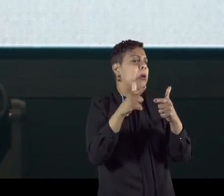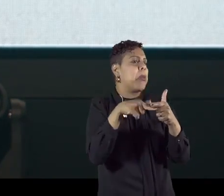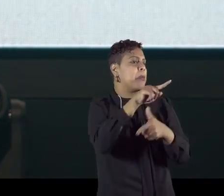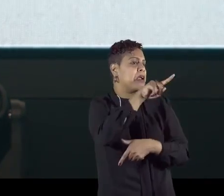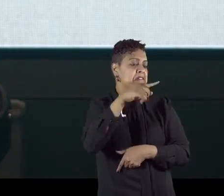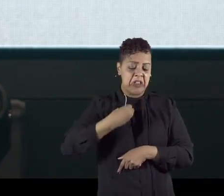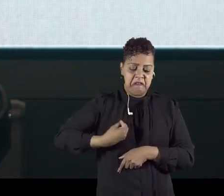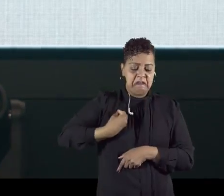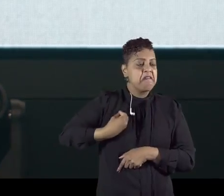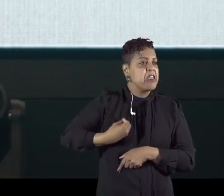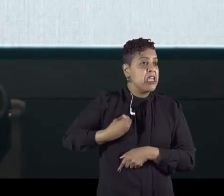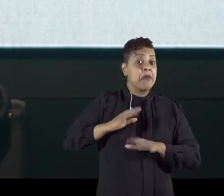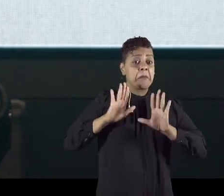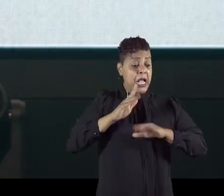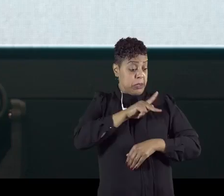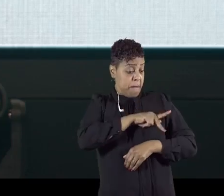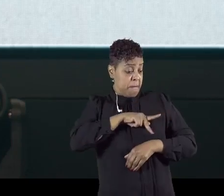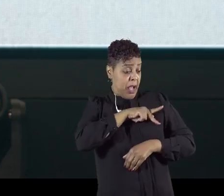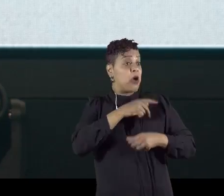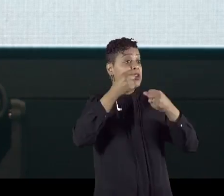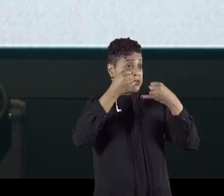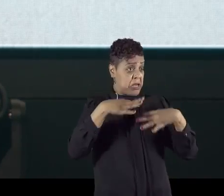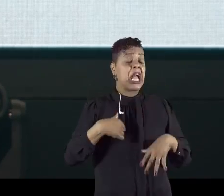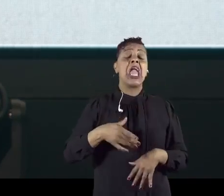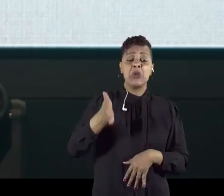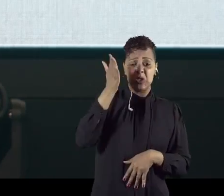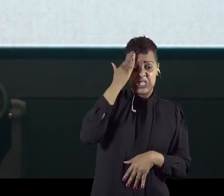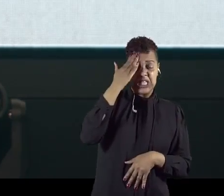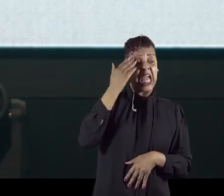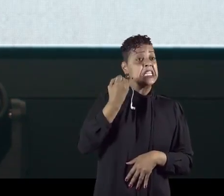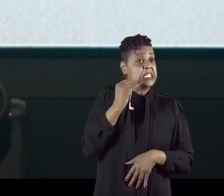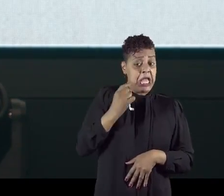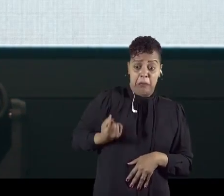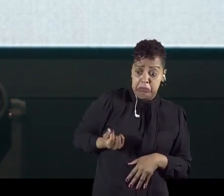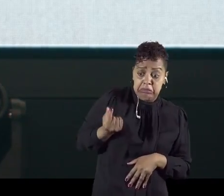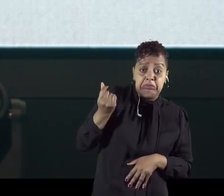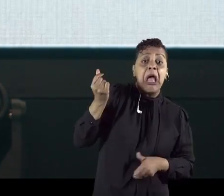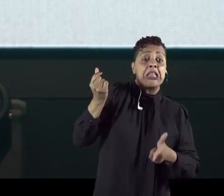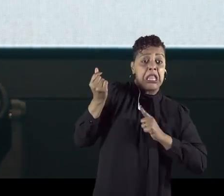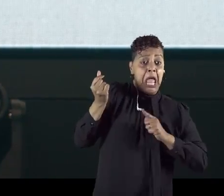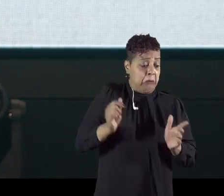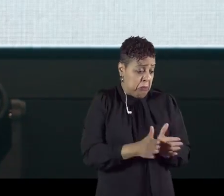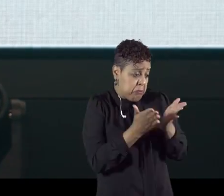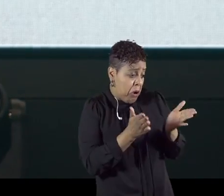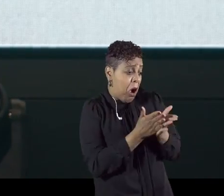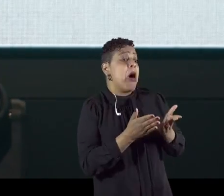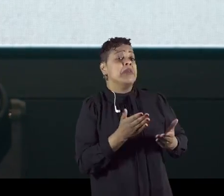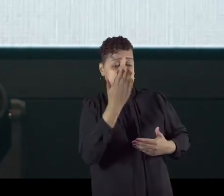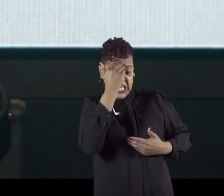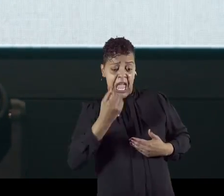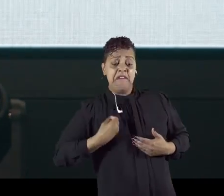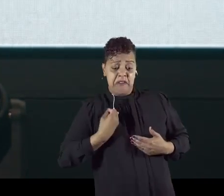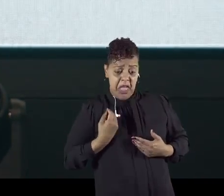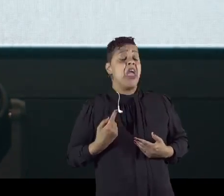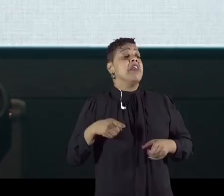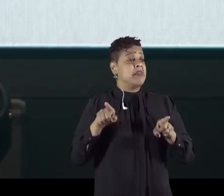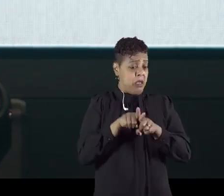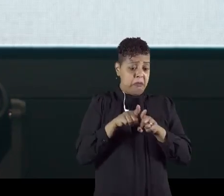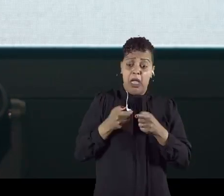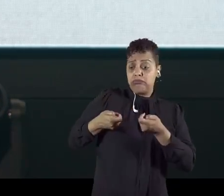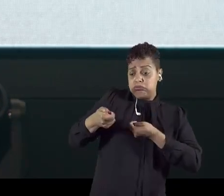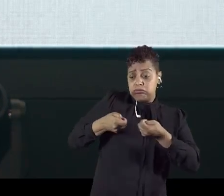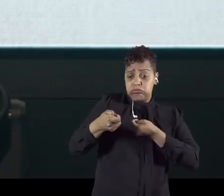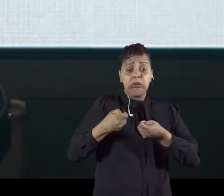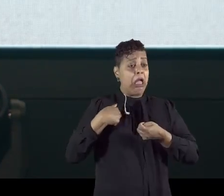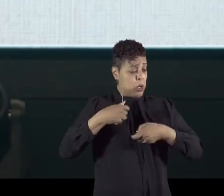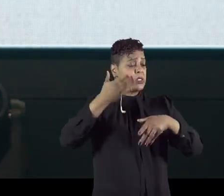tenhamos Paulo dias eu sei viver de todo jeito eu sei vivendo na abundância e sem viver na privação porque tudo posso